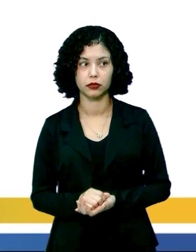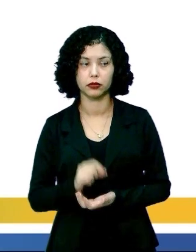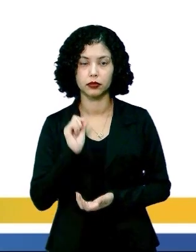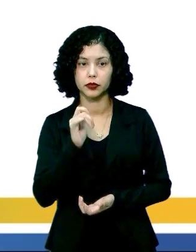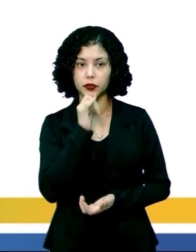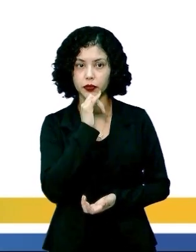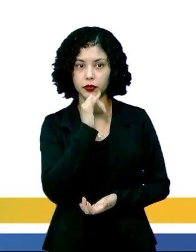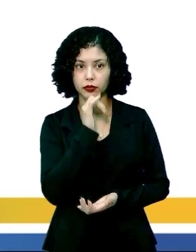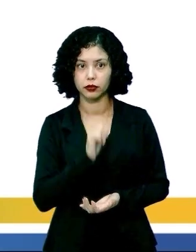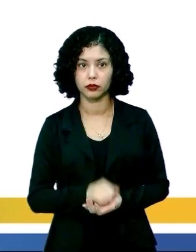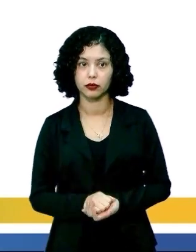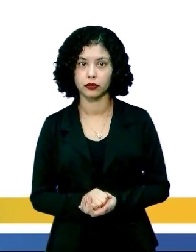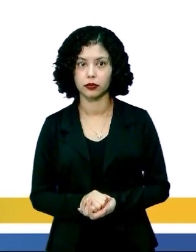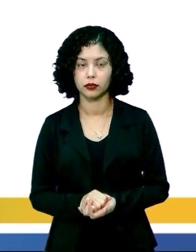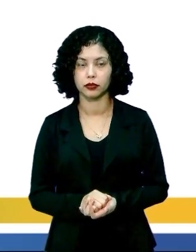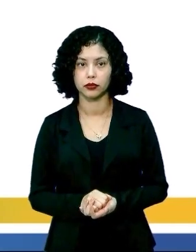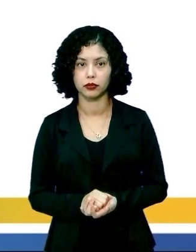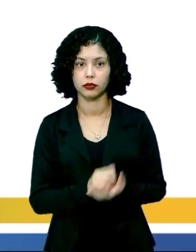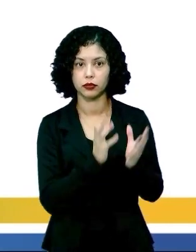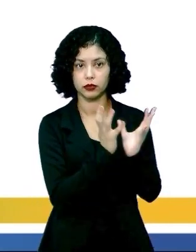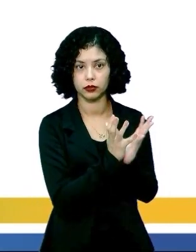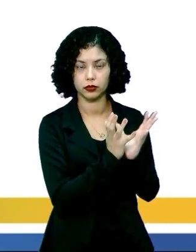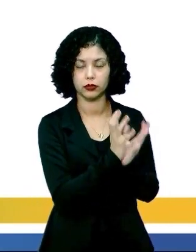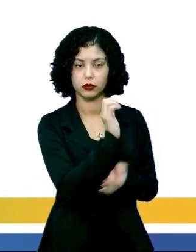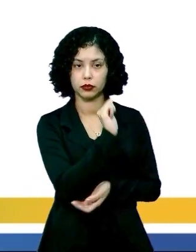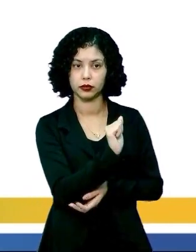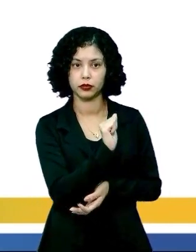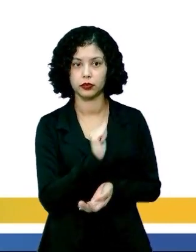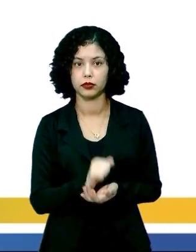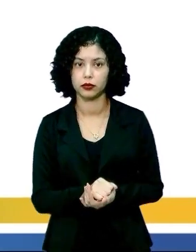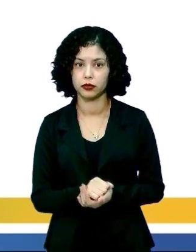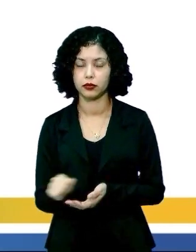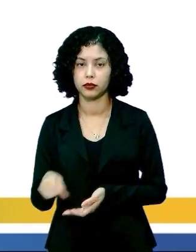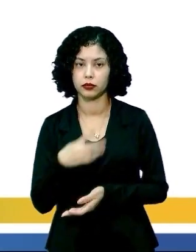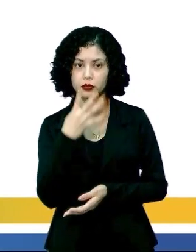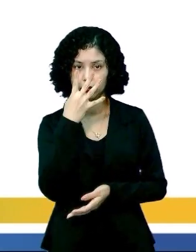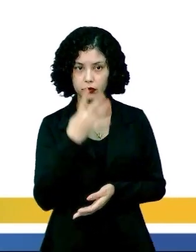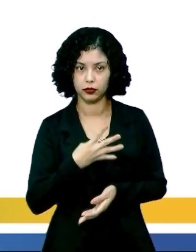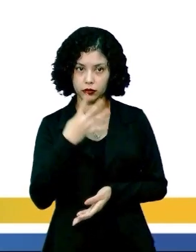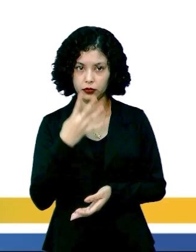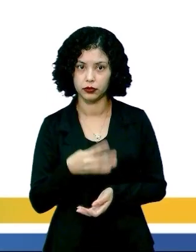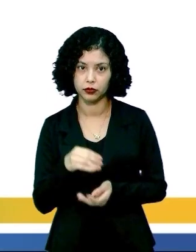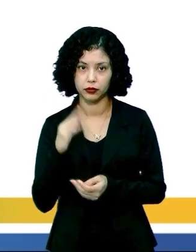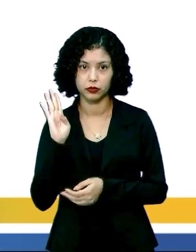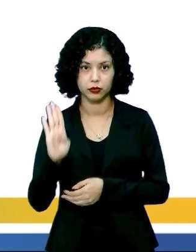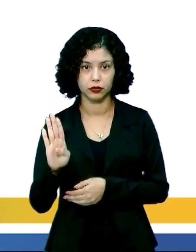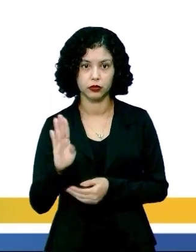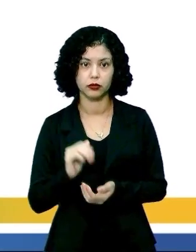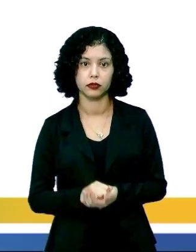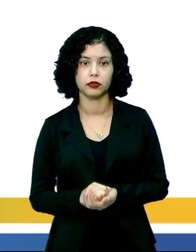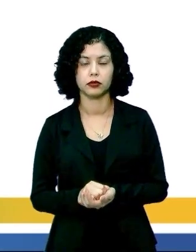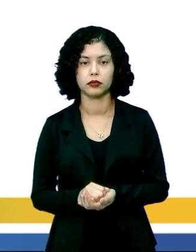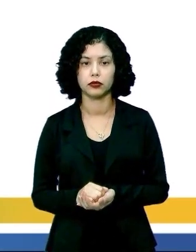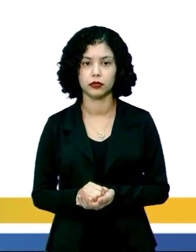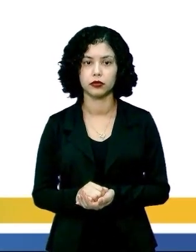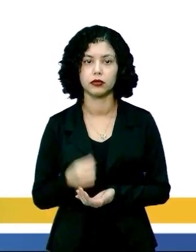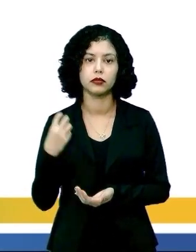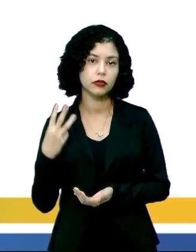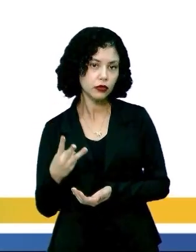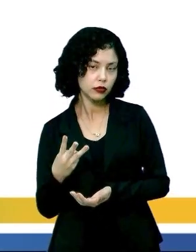um exemplo, no conjunto A, nós temos 4 elementos. No conjunto B, nós